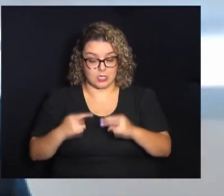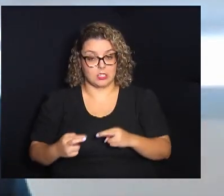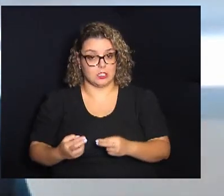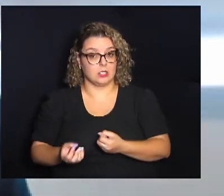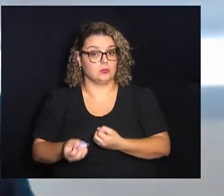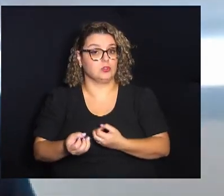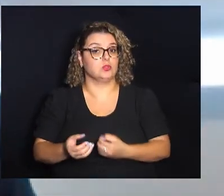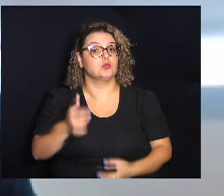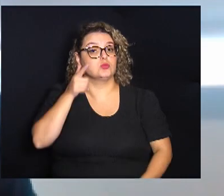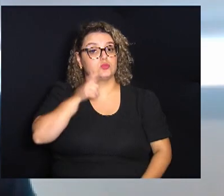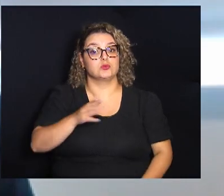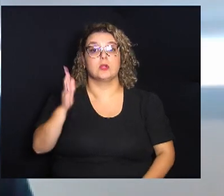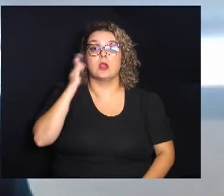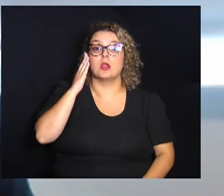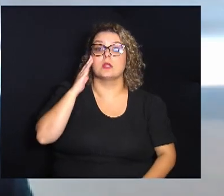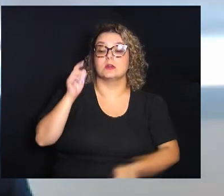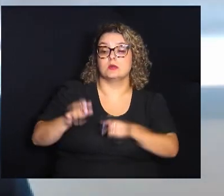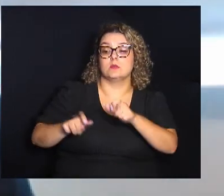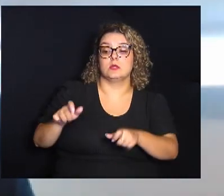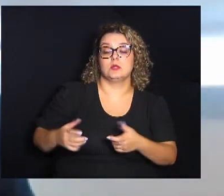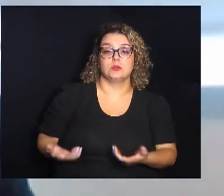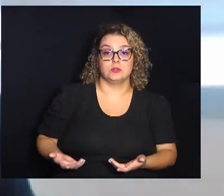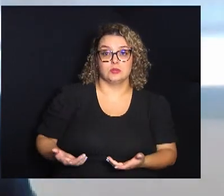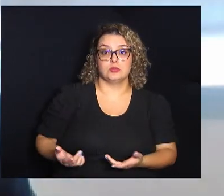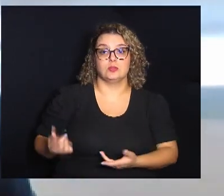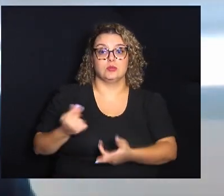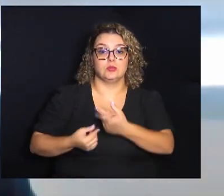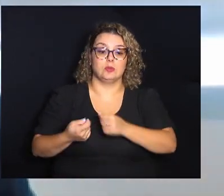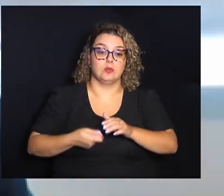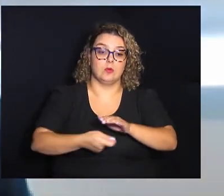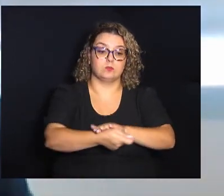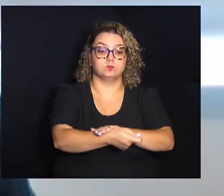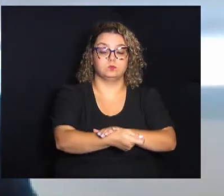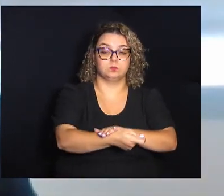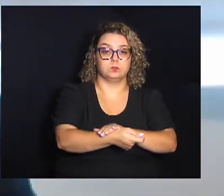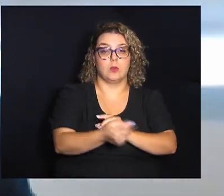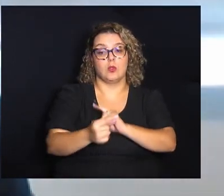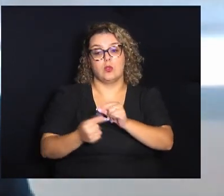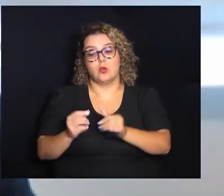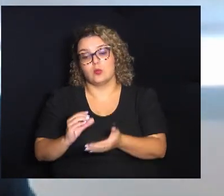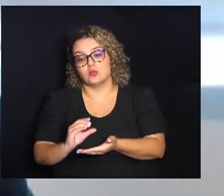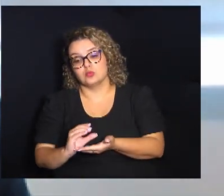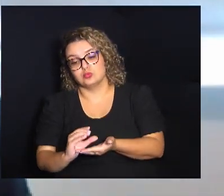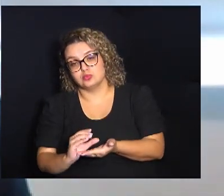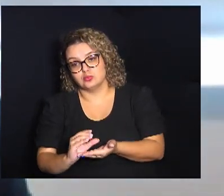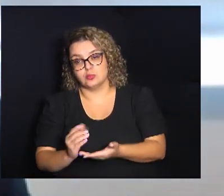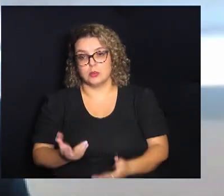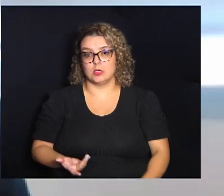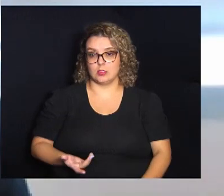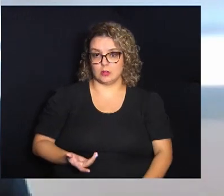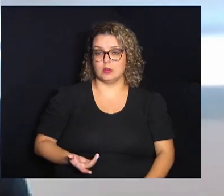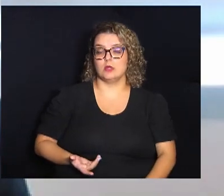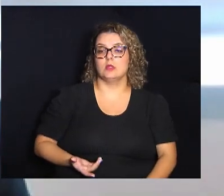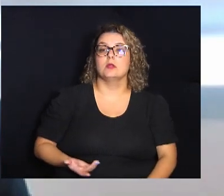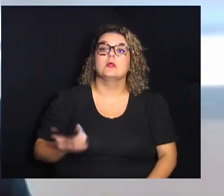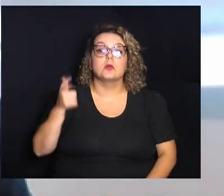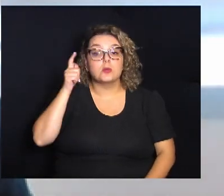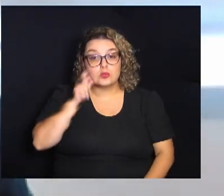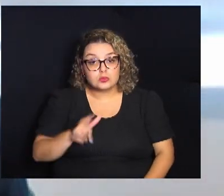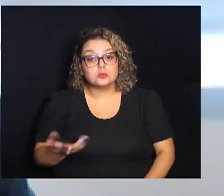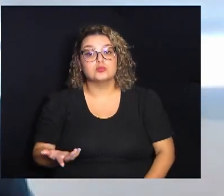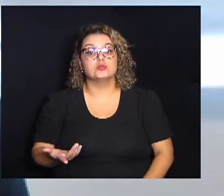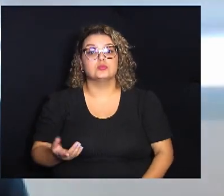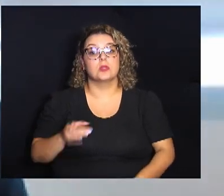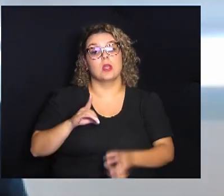consegue entender se um usuário ele está investindo muito ou pouco recurso dentro daquele jogo. Então você consegue entender qual é a